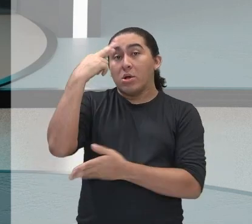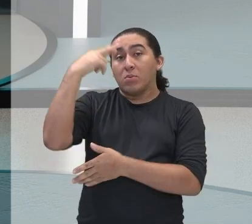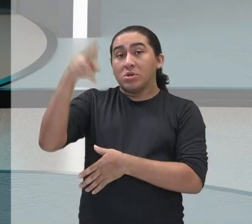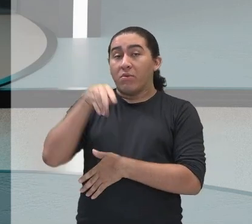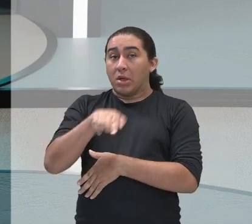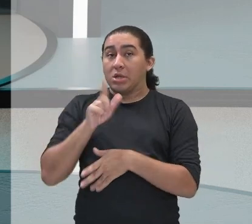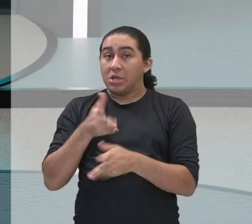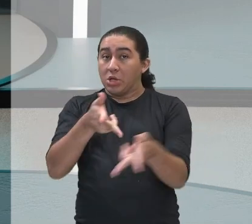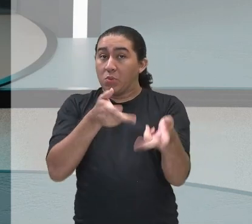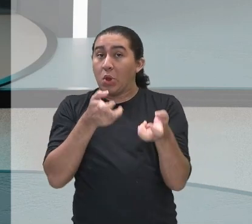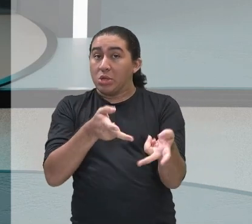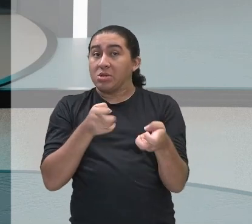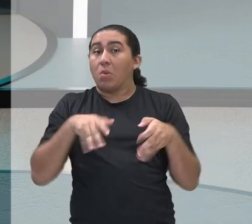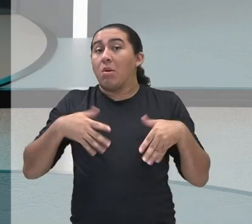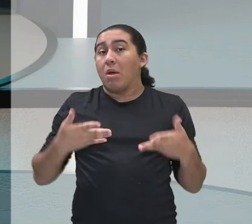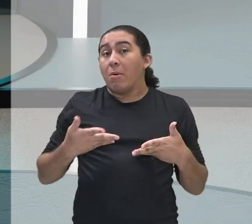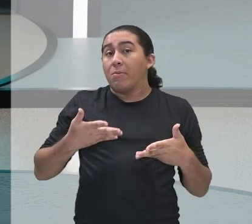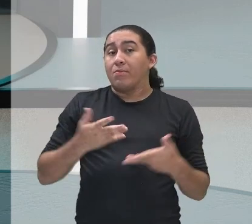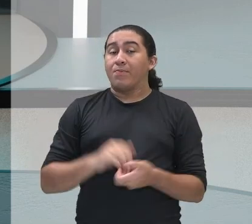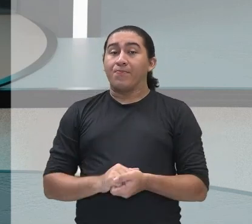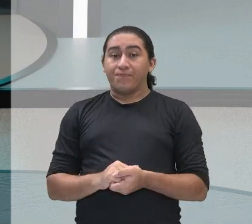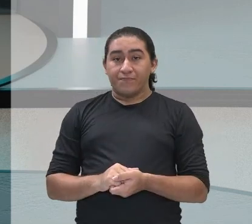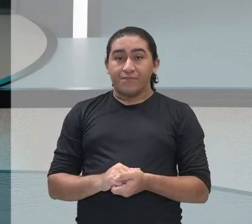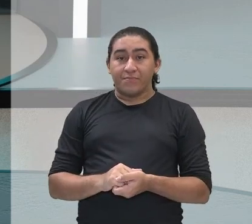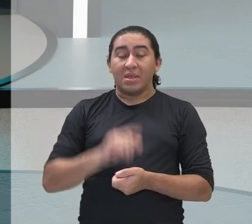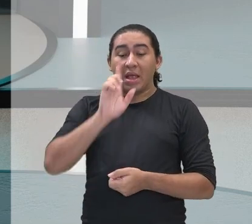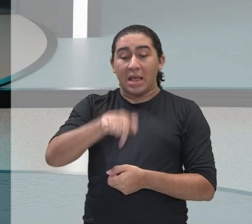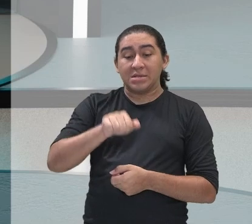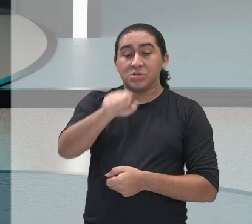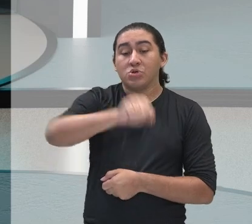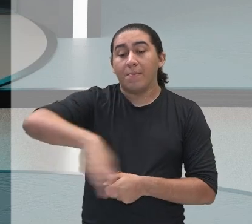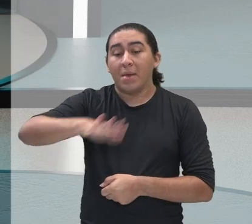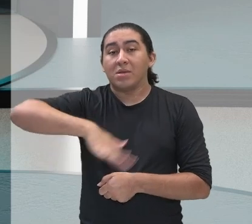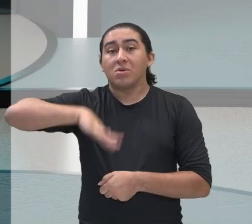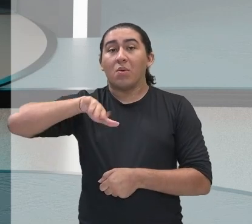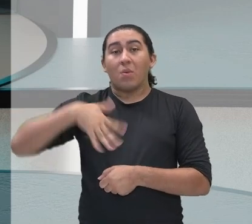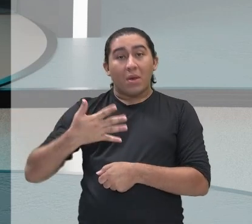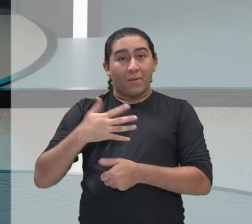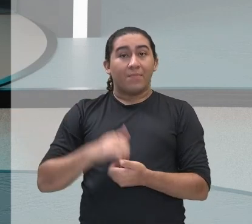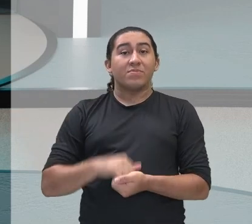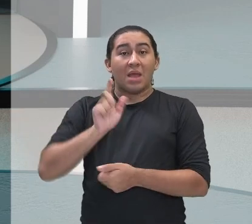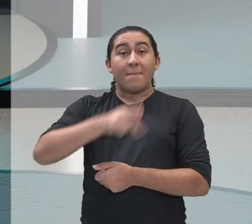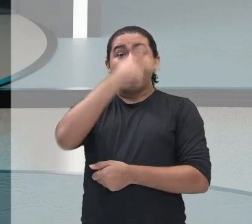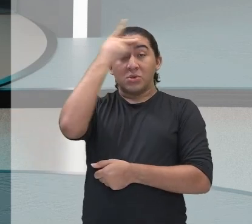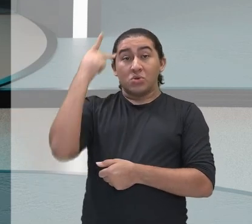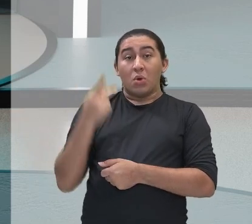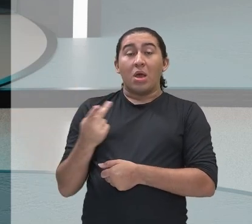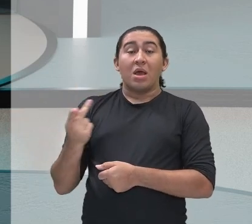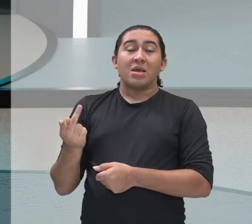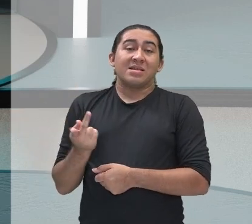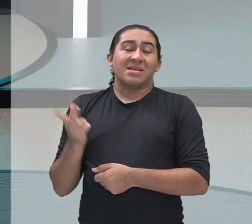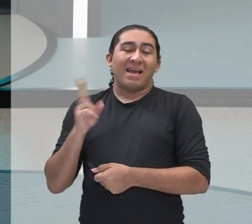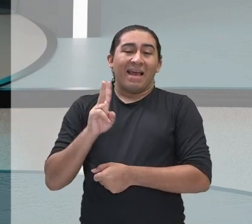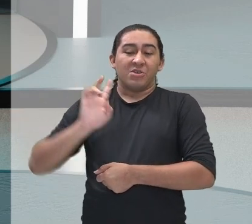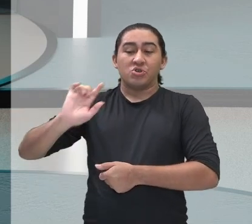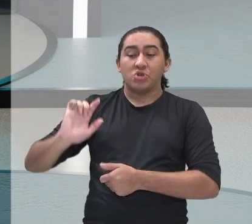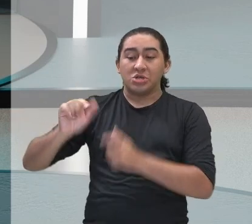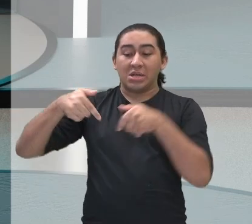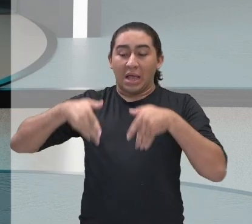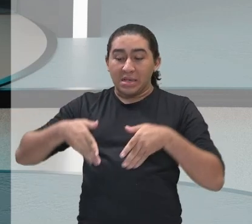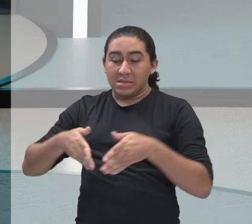essas explorações, por esses territórios, eram pessoas que vinham de lá